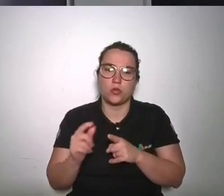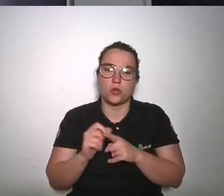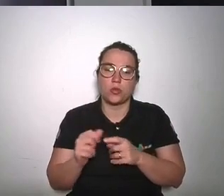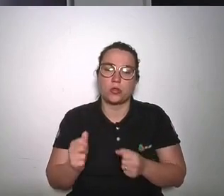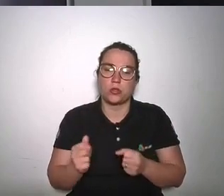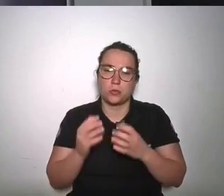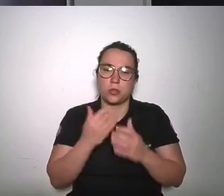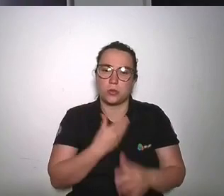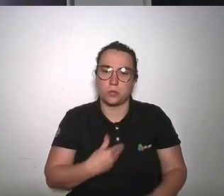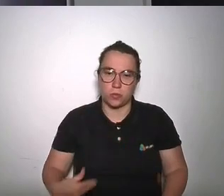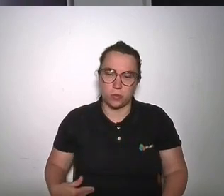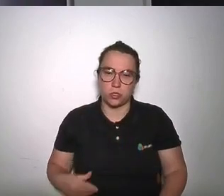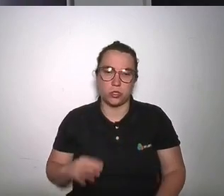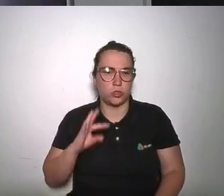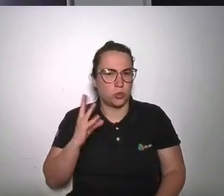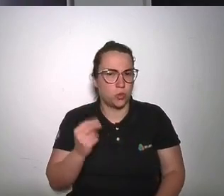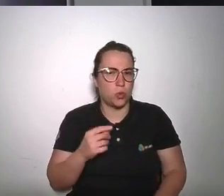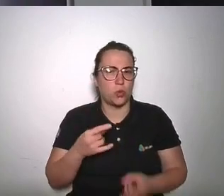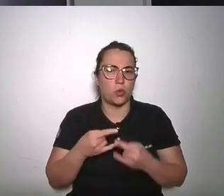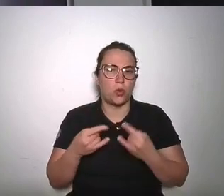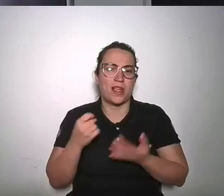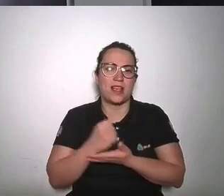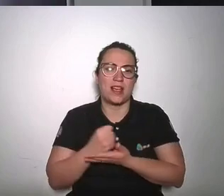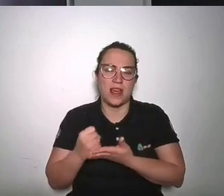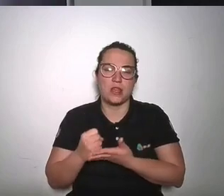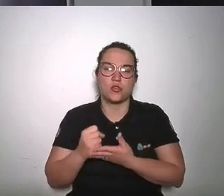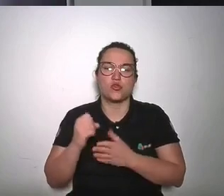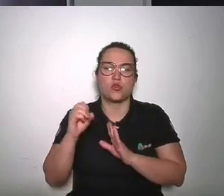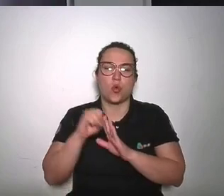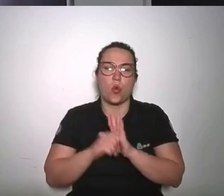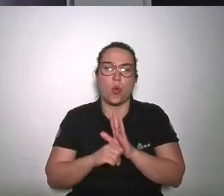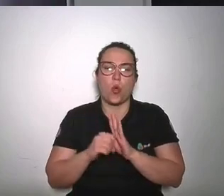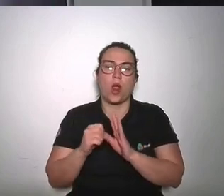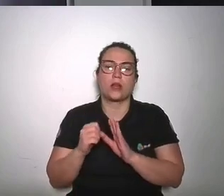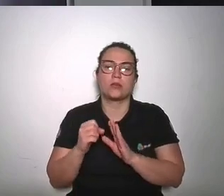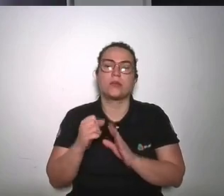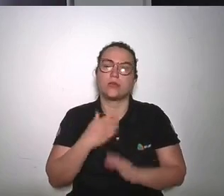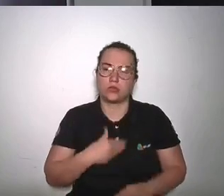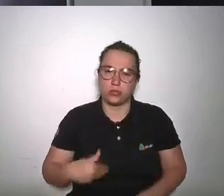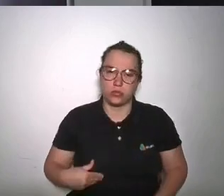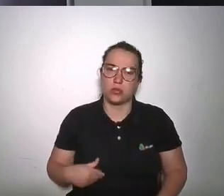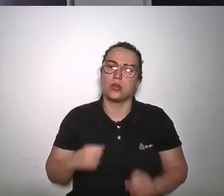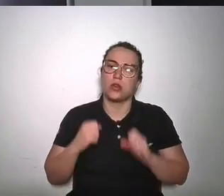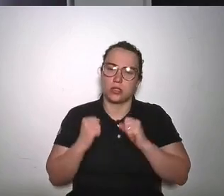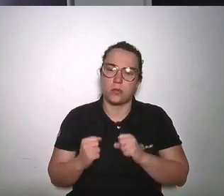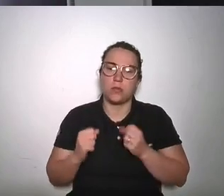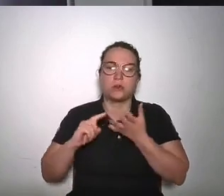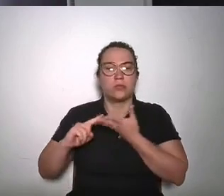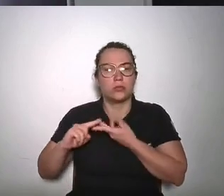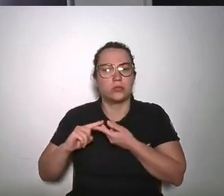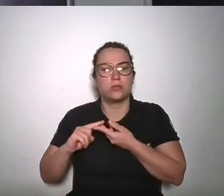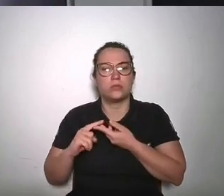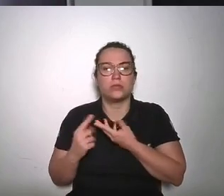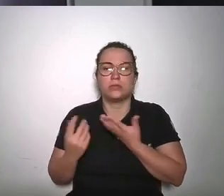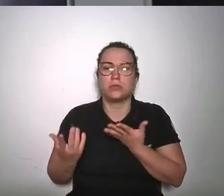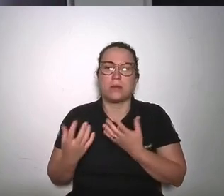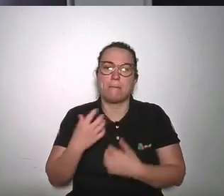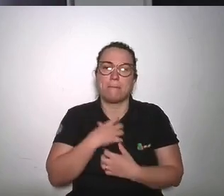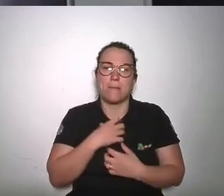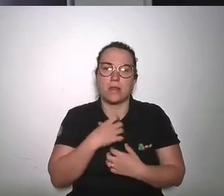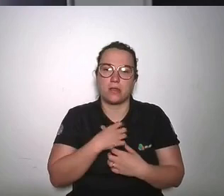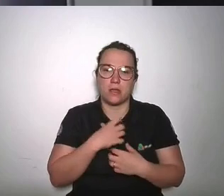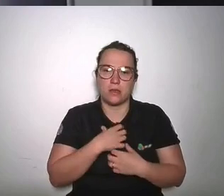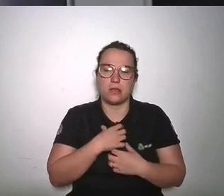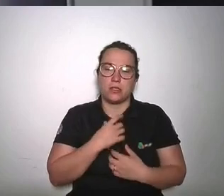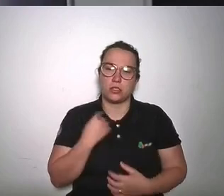pública. Todo ingresso de orçamentário constitui-se em receita pública, podendo ser classificada dessa maneira, que a